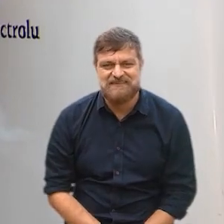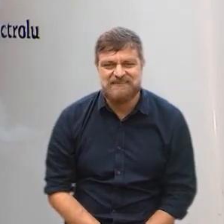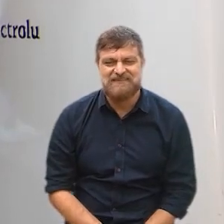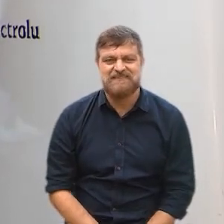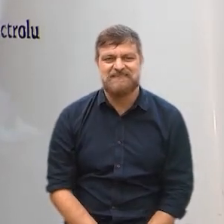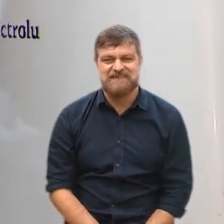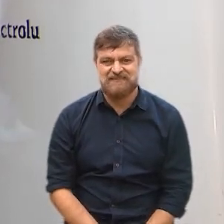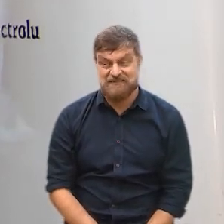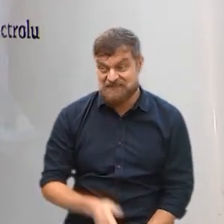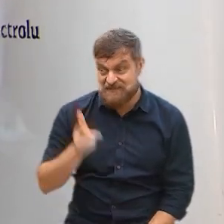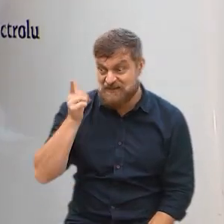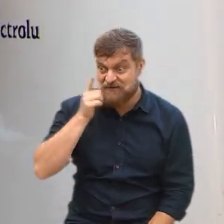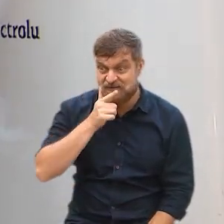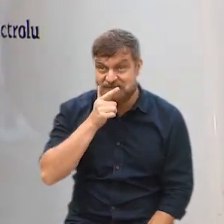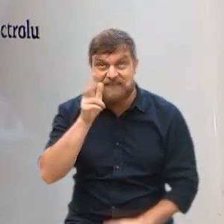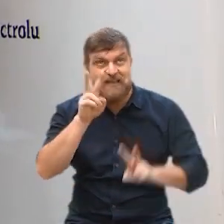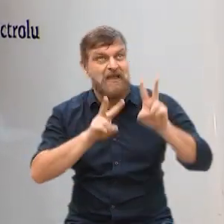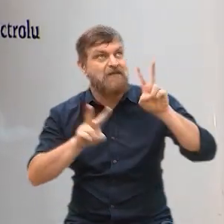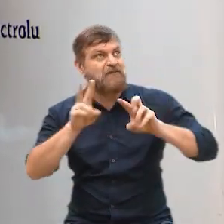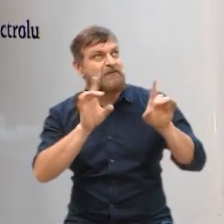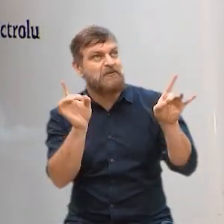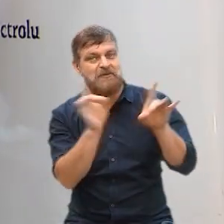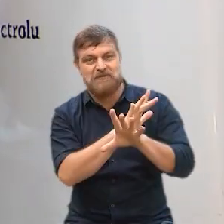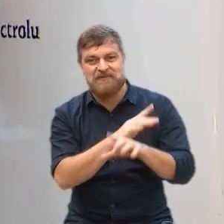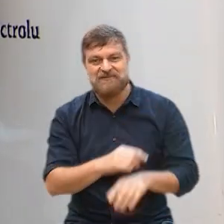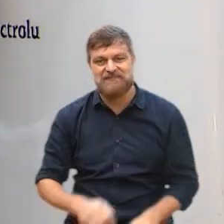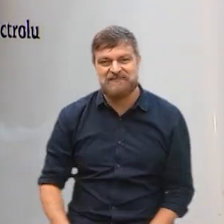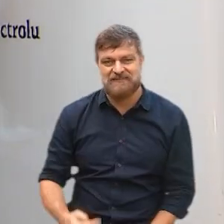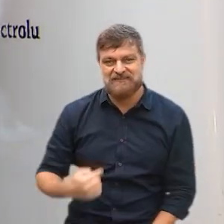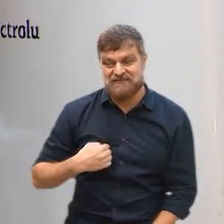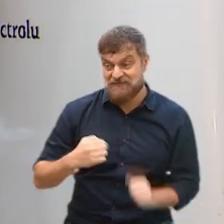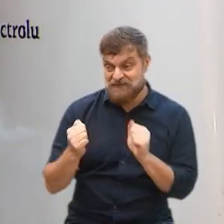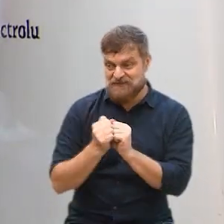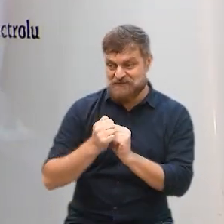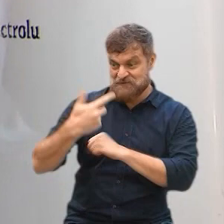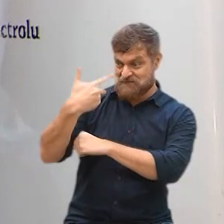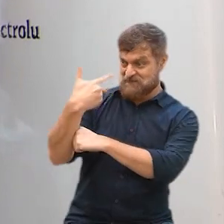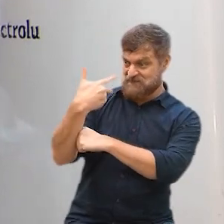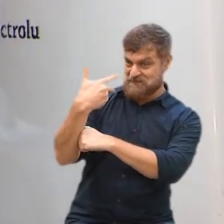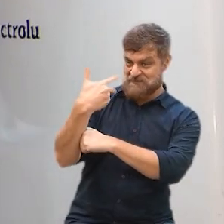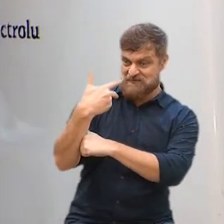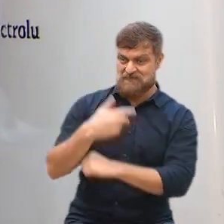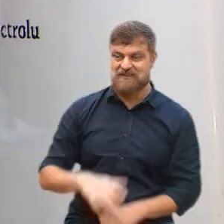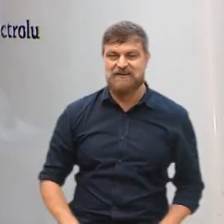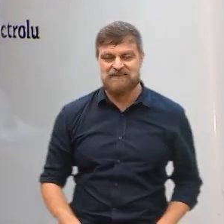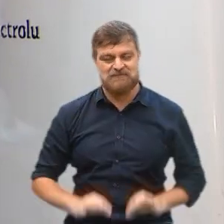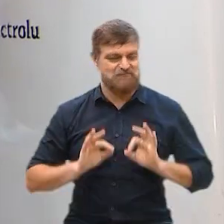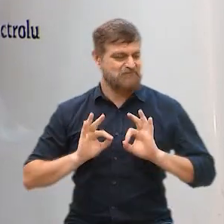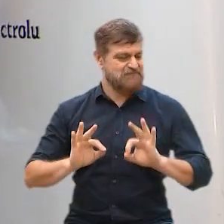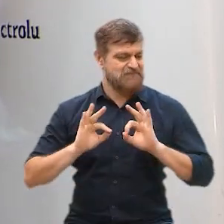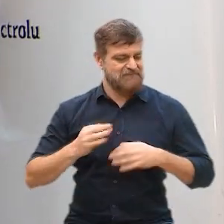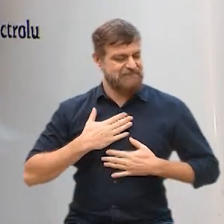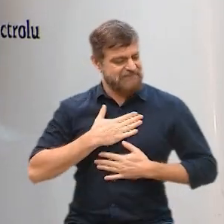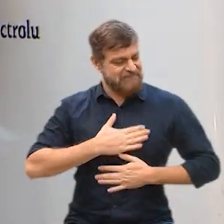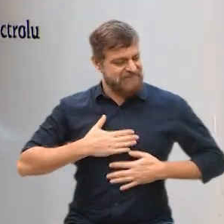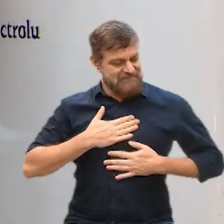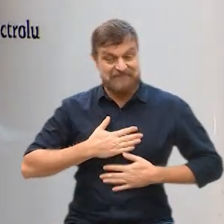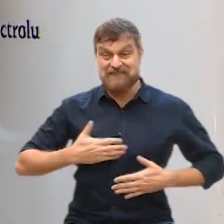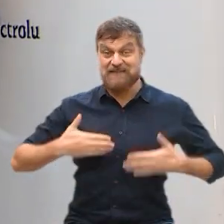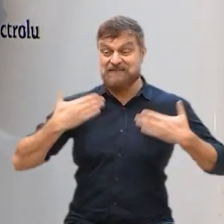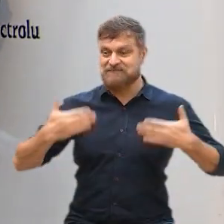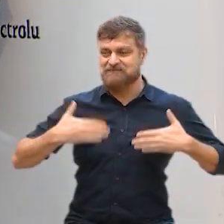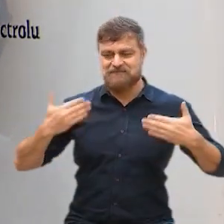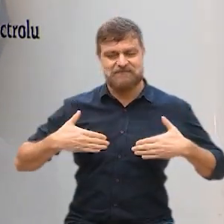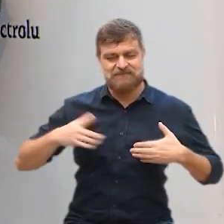Chegando até aqui, assim, vendo tudo isso. E hoje vendo, assim, junto com vocês, né? Tudo isso é motivo, assim, de muita alegria, de